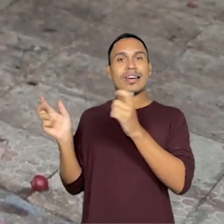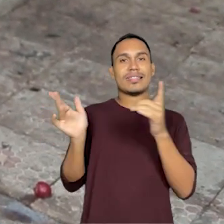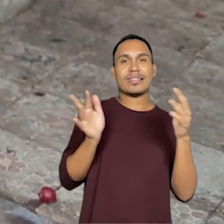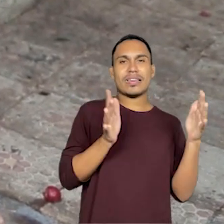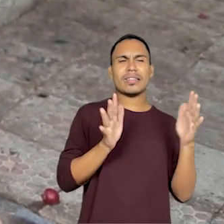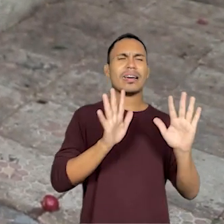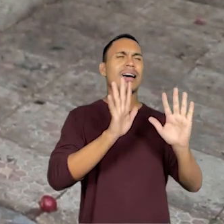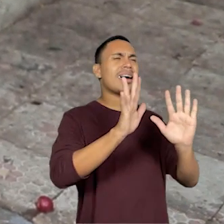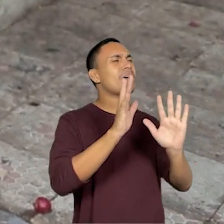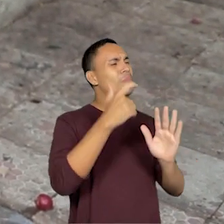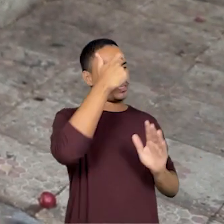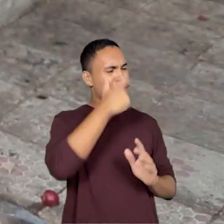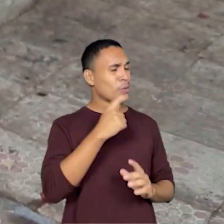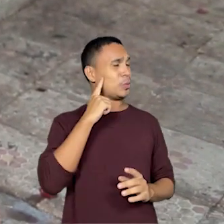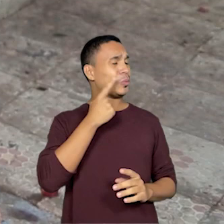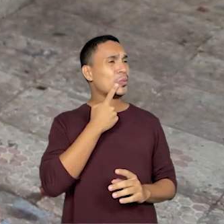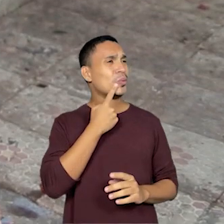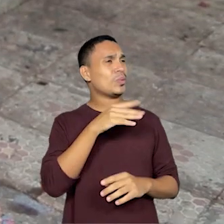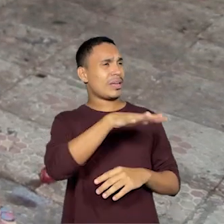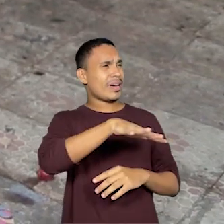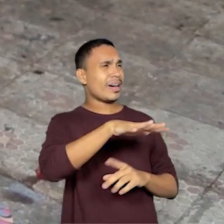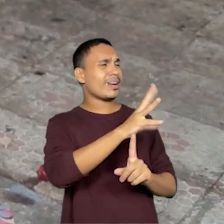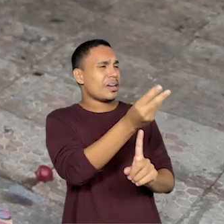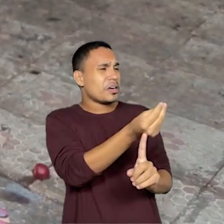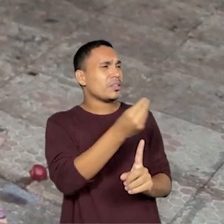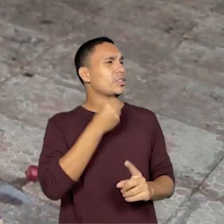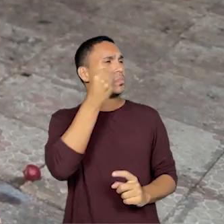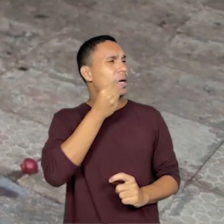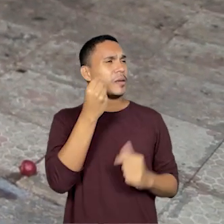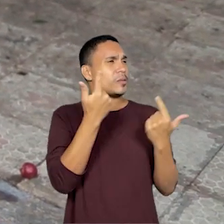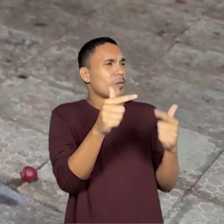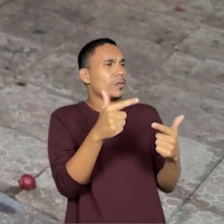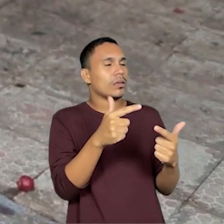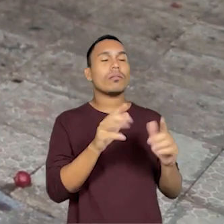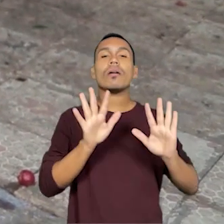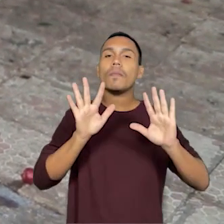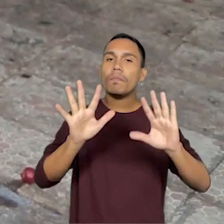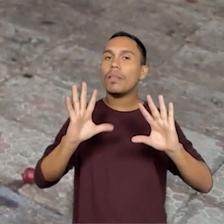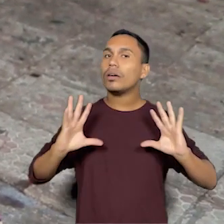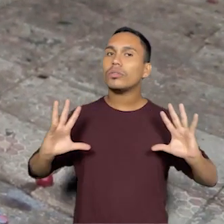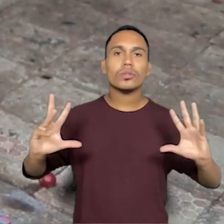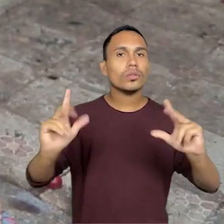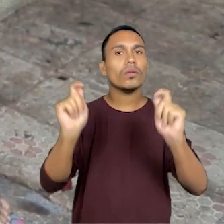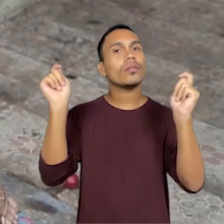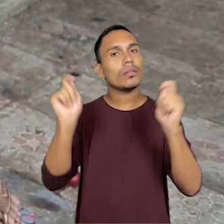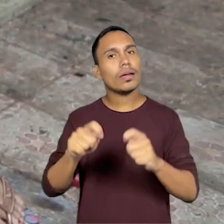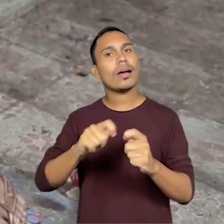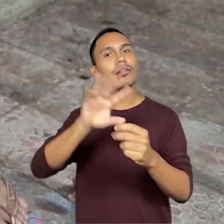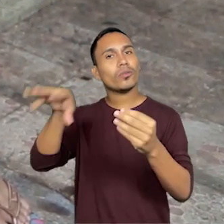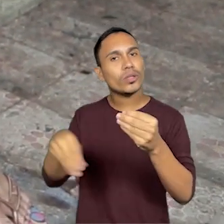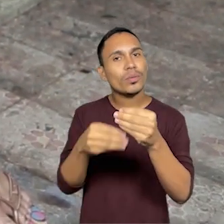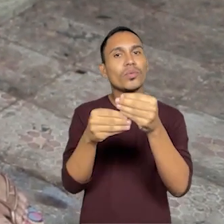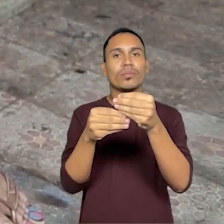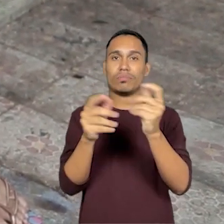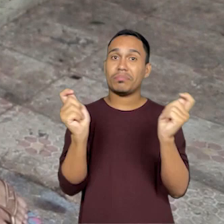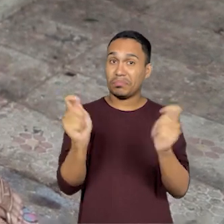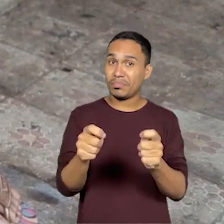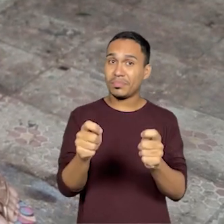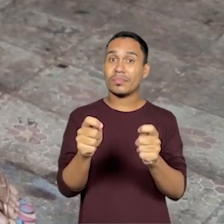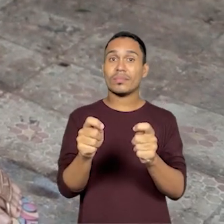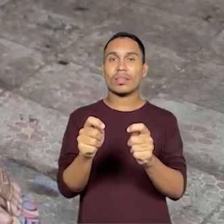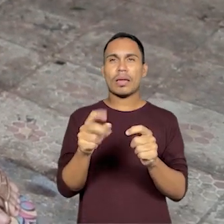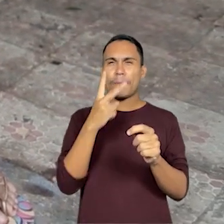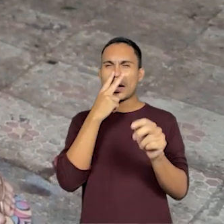isso. Eu não sou das artes cênicas. Aí eu disse, mas todo mundo pode contribuir. Eu acho que você pode contribuir dentro dessa estética que só as pessoas